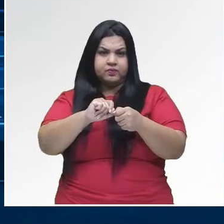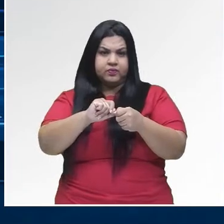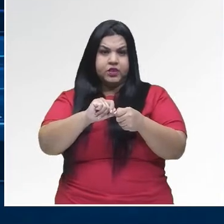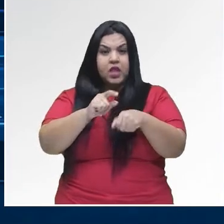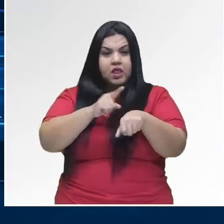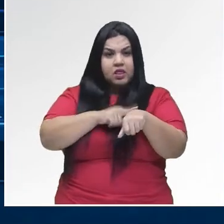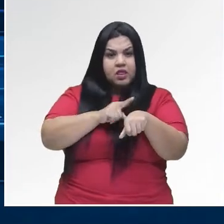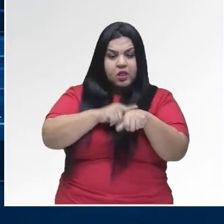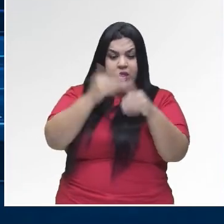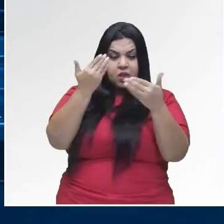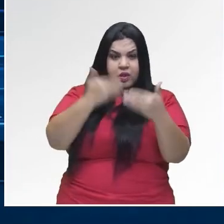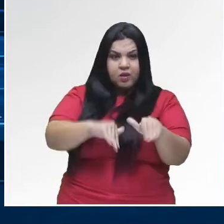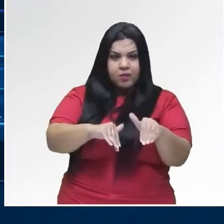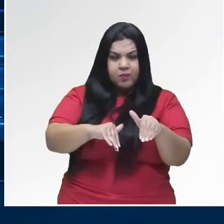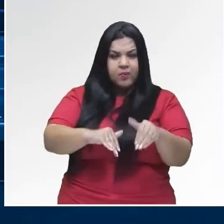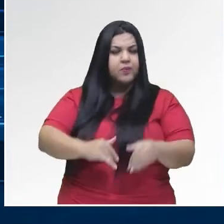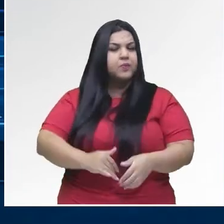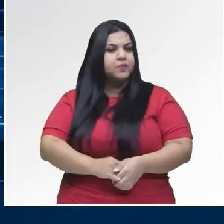da prova?